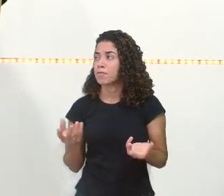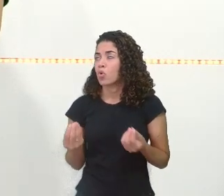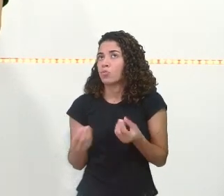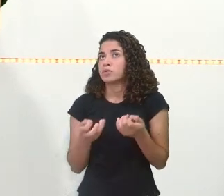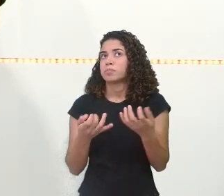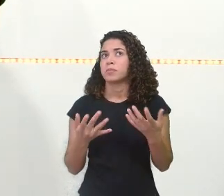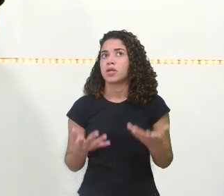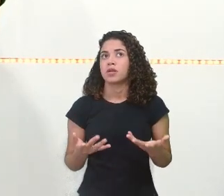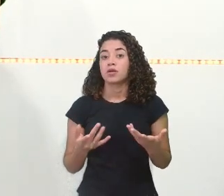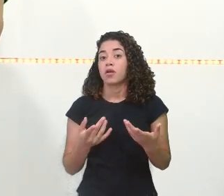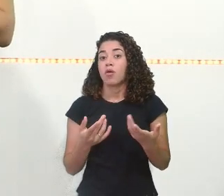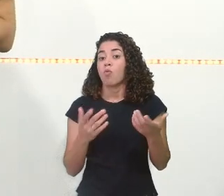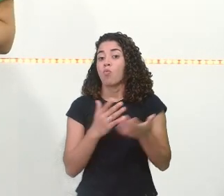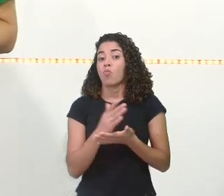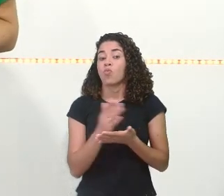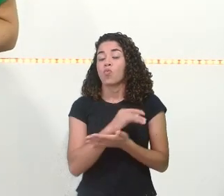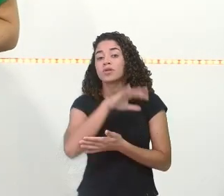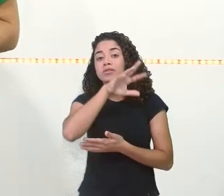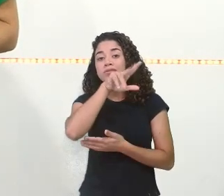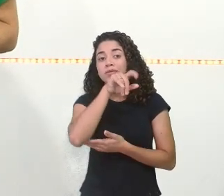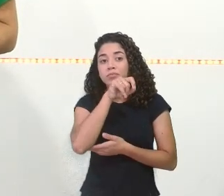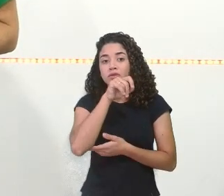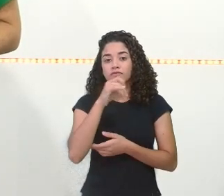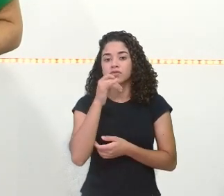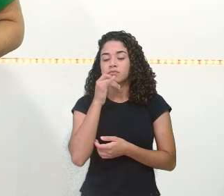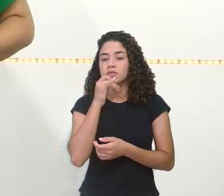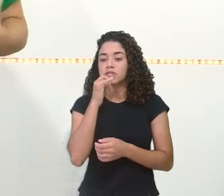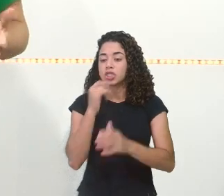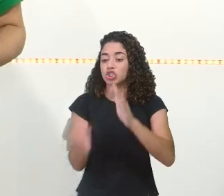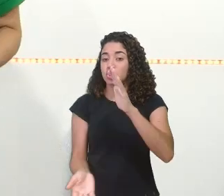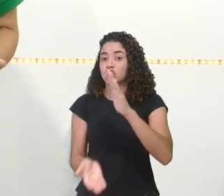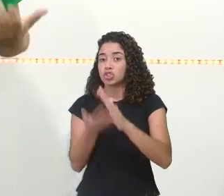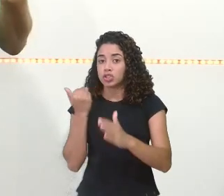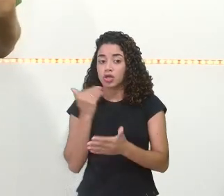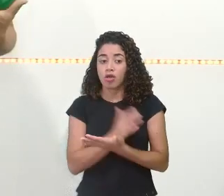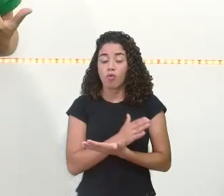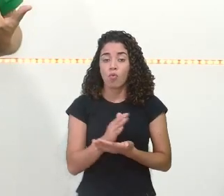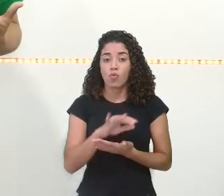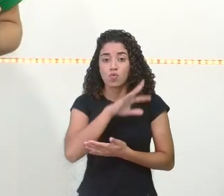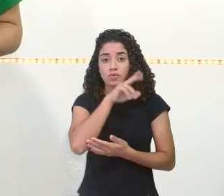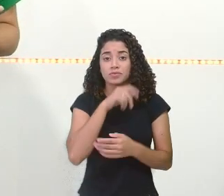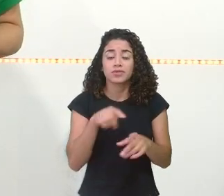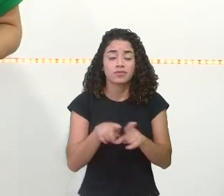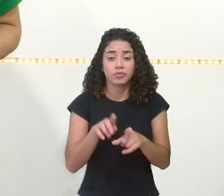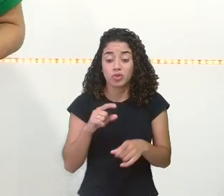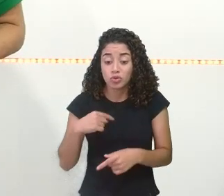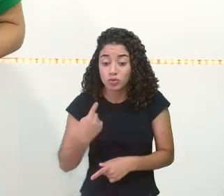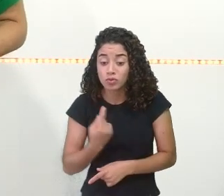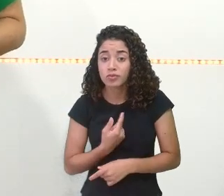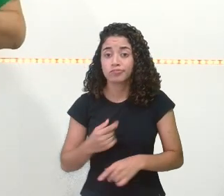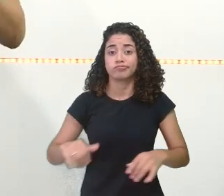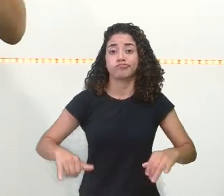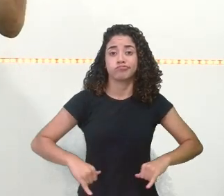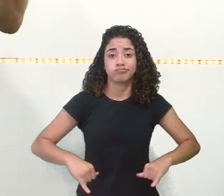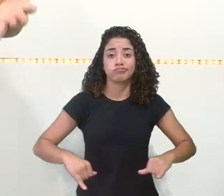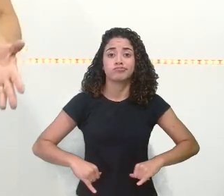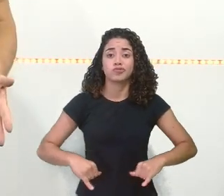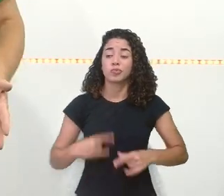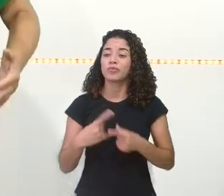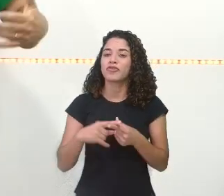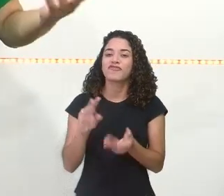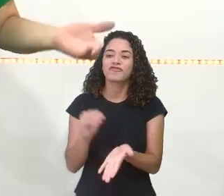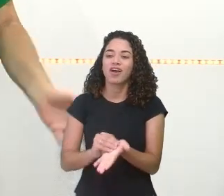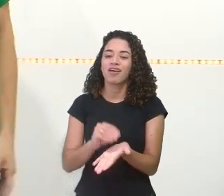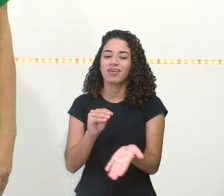um ser que existe lá, você tira a vegetação, por exemplo, alguns animais, inclusive a gente, vai sofrer bastante. Isso. A nossa